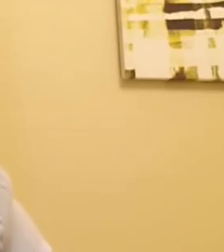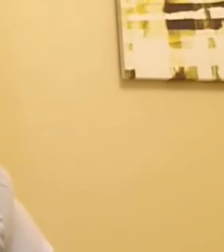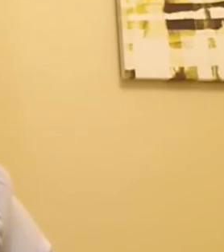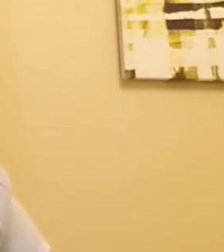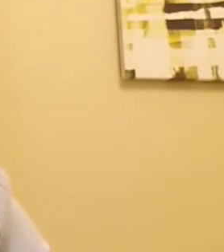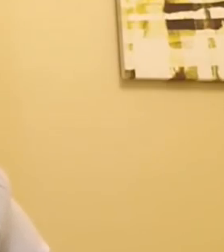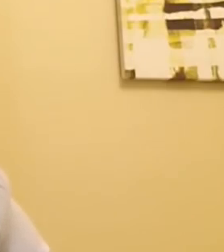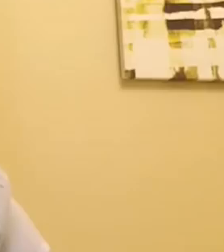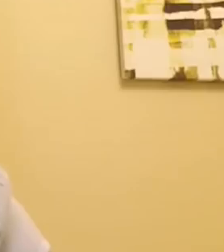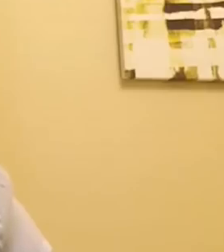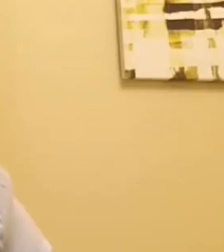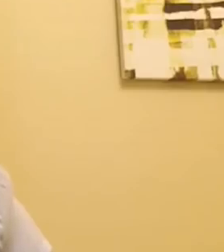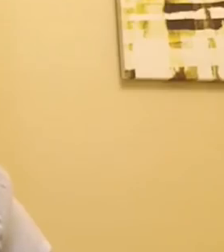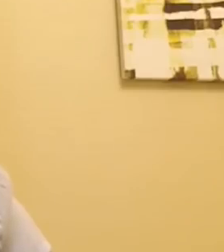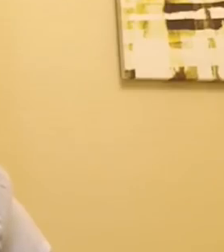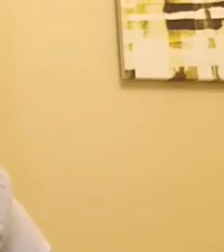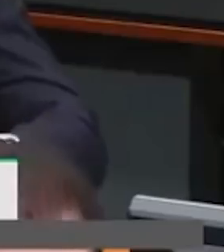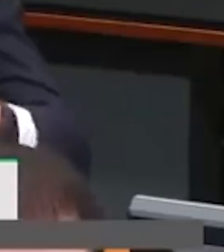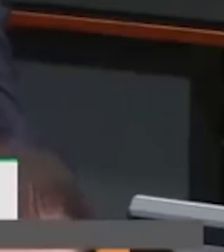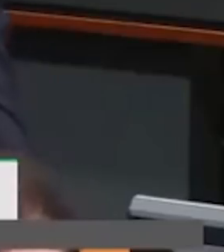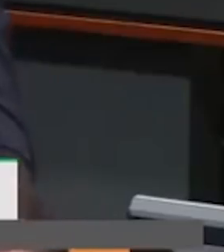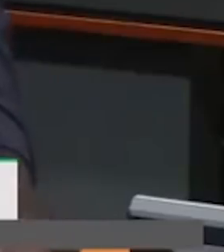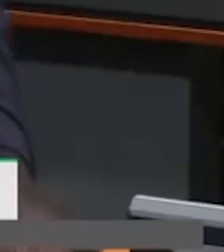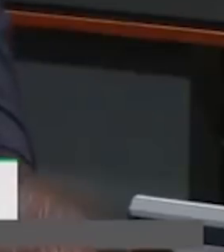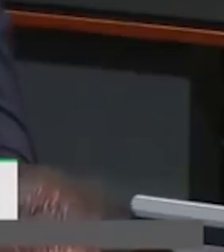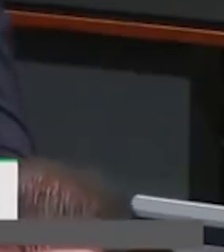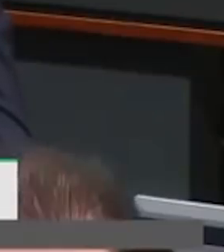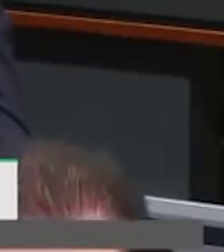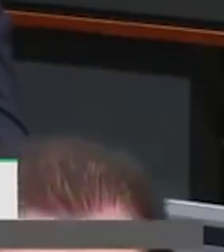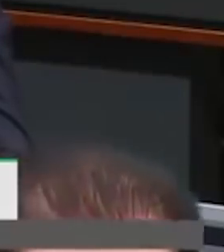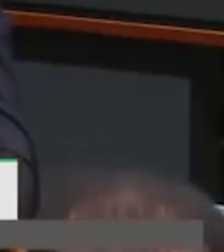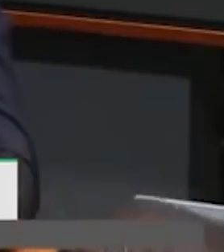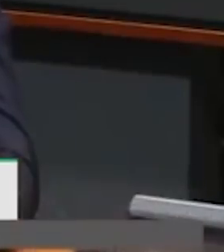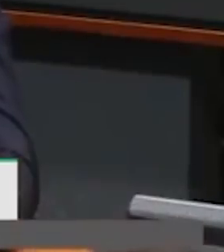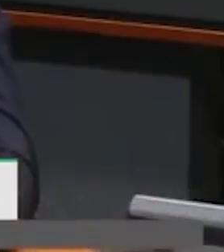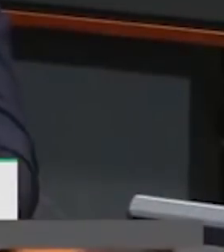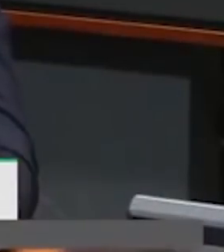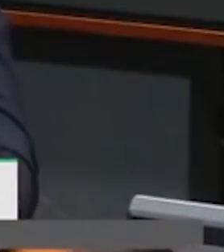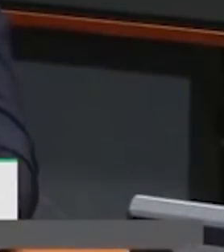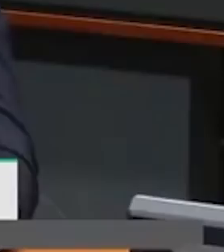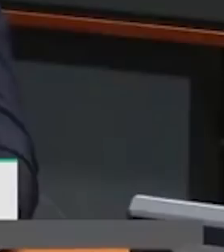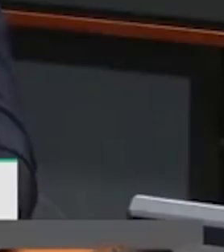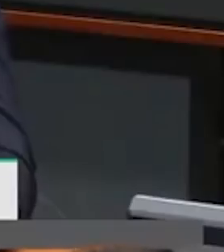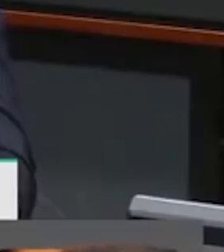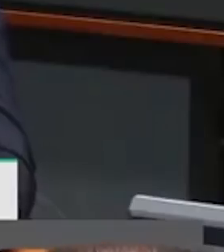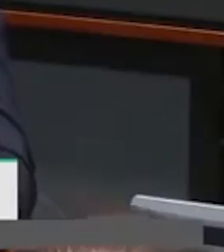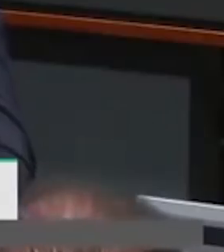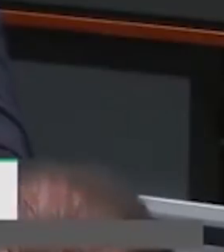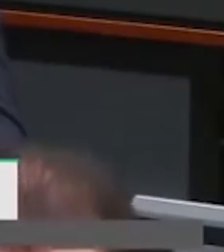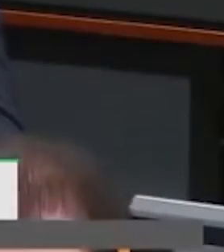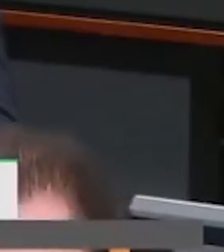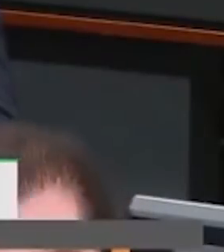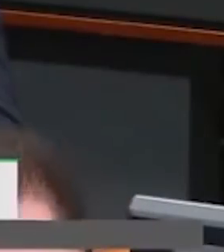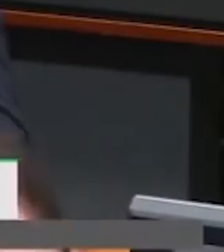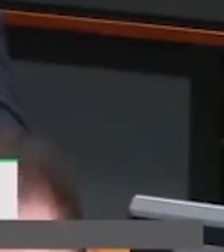de reais entrando no Brasil nesse momento de crise. Simbolicamente é muito importante que a gente comece dando o exemplo, comece cortando